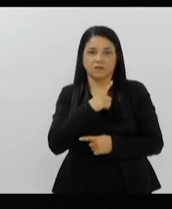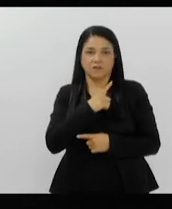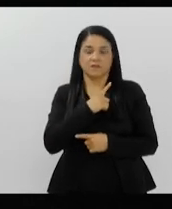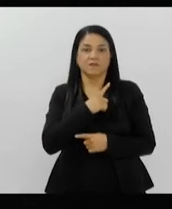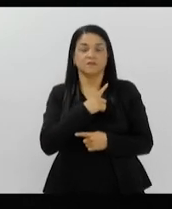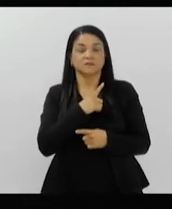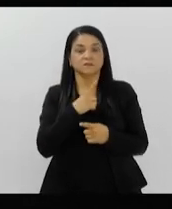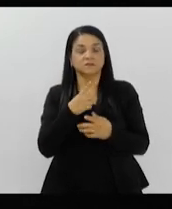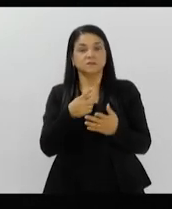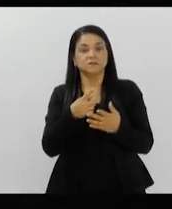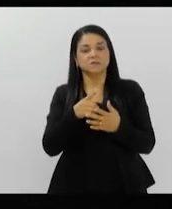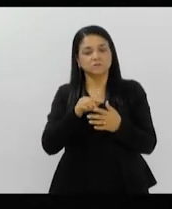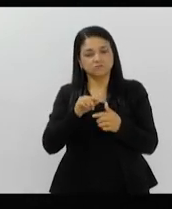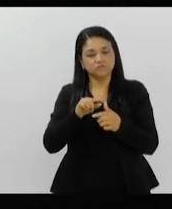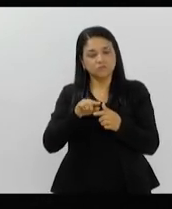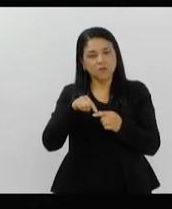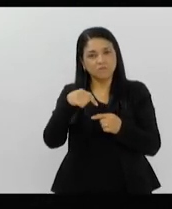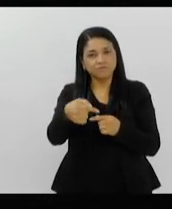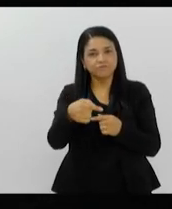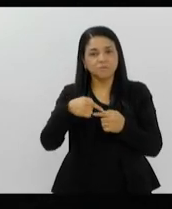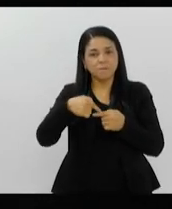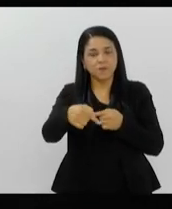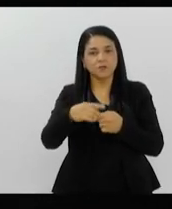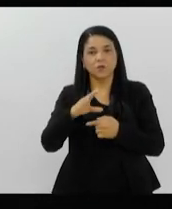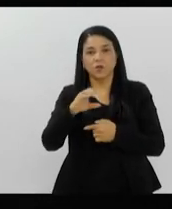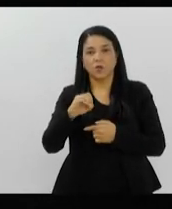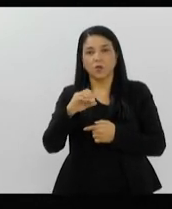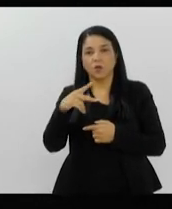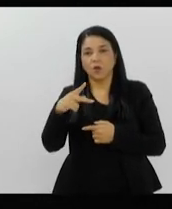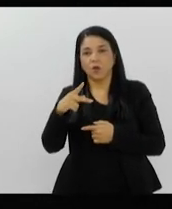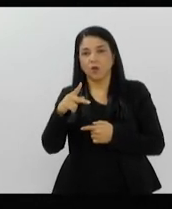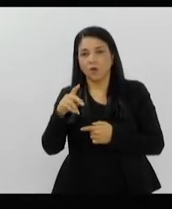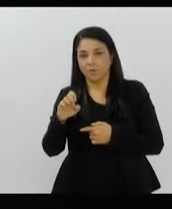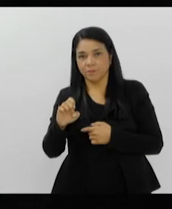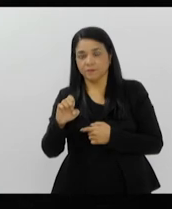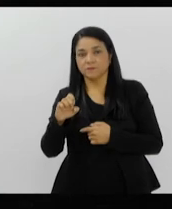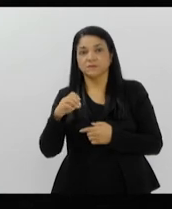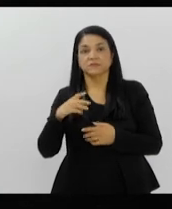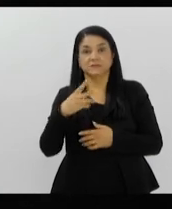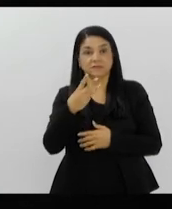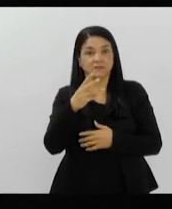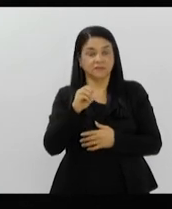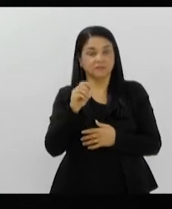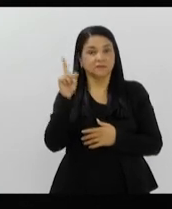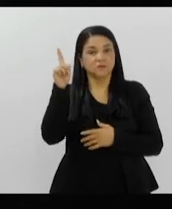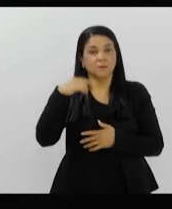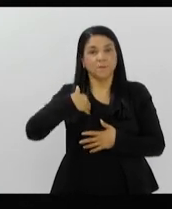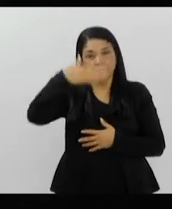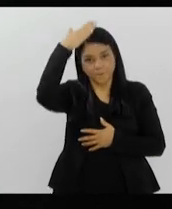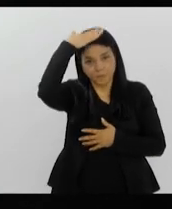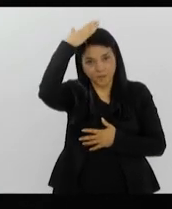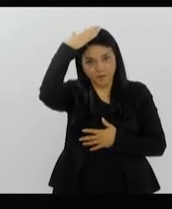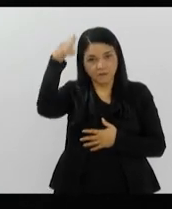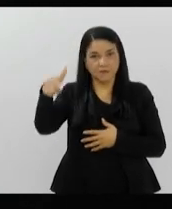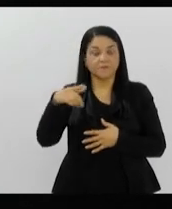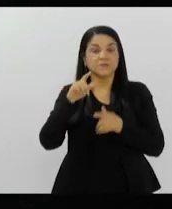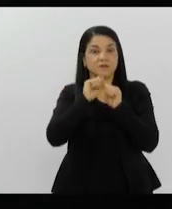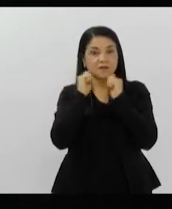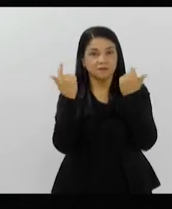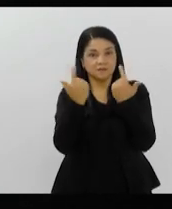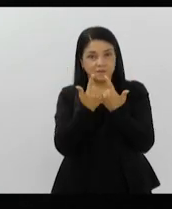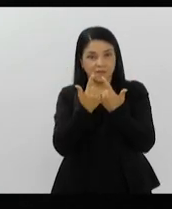às vésperas de sediar a COP30, lá no Pará, onde a Assembleia Legislativa daquele